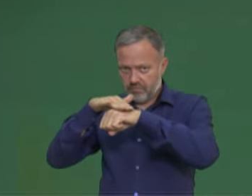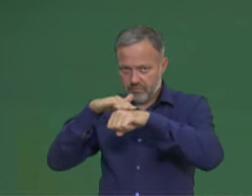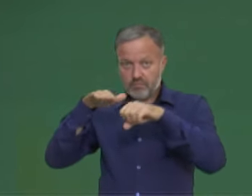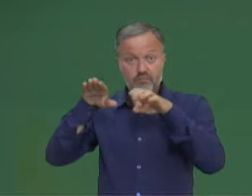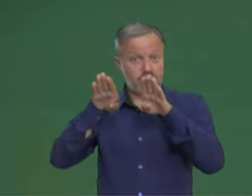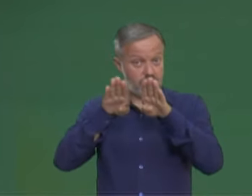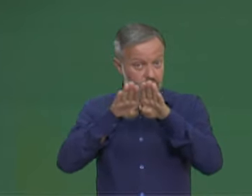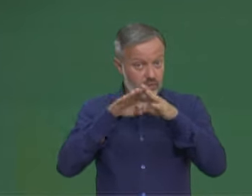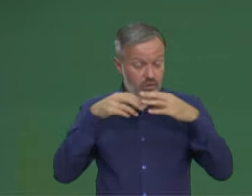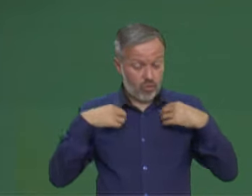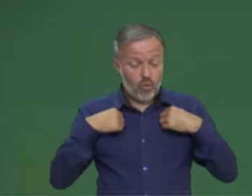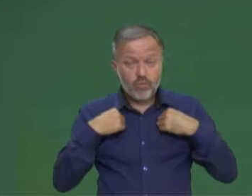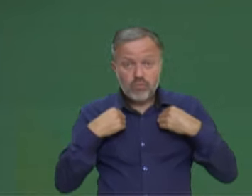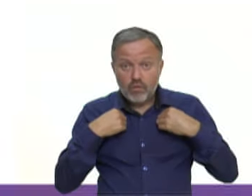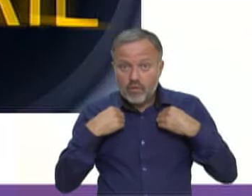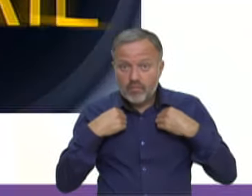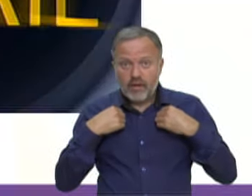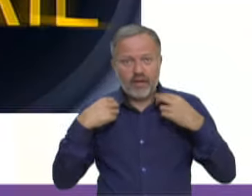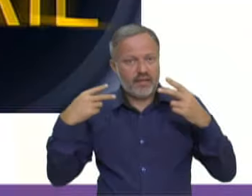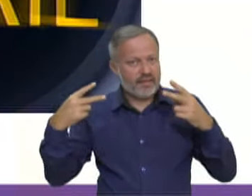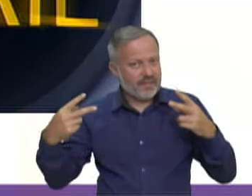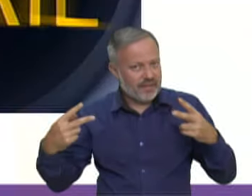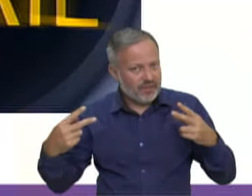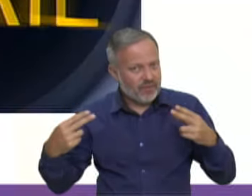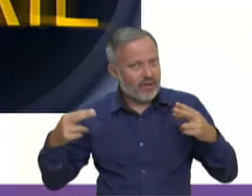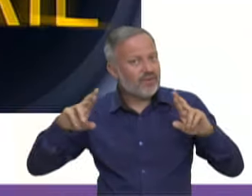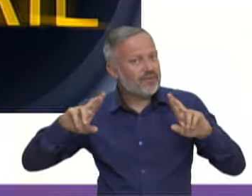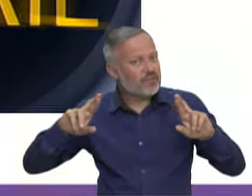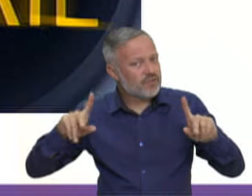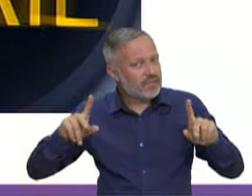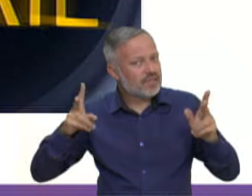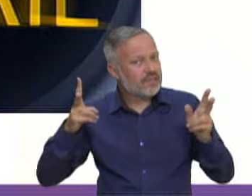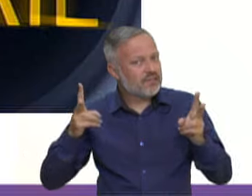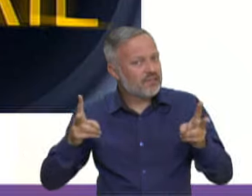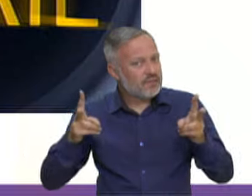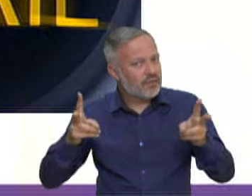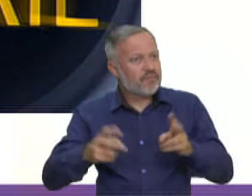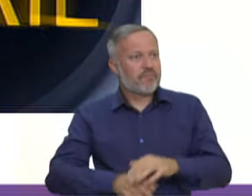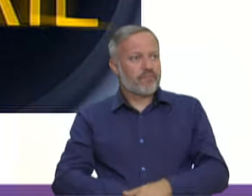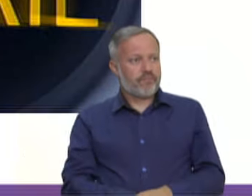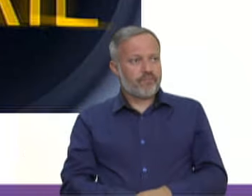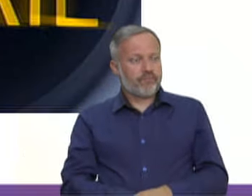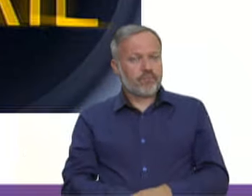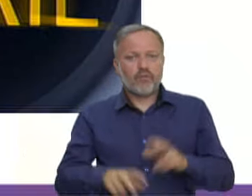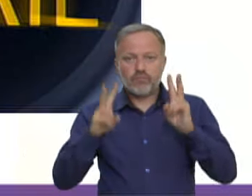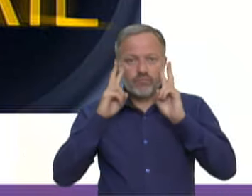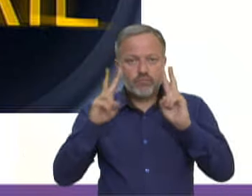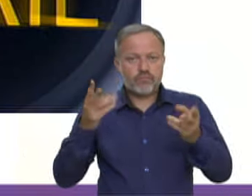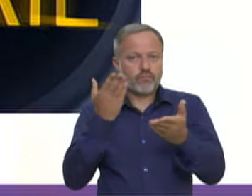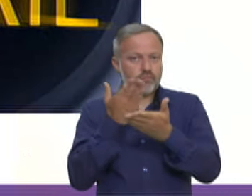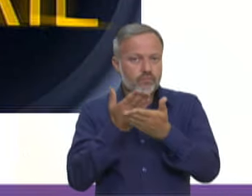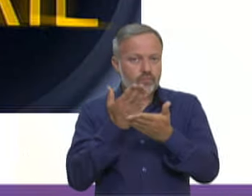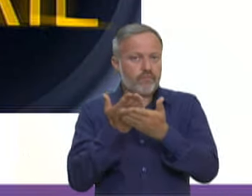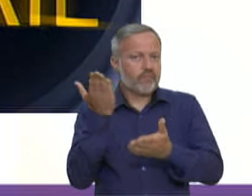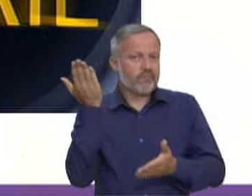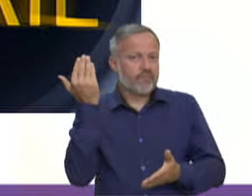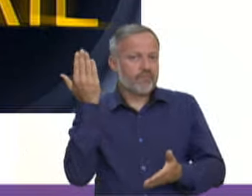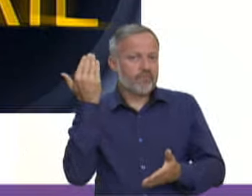vestimenta, certo? Então vamos lá. Aqui nós vimos na aula passada, né,